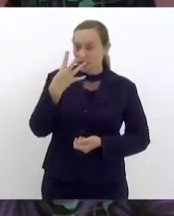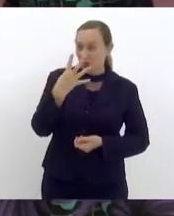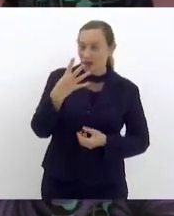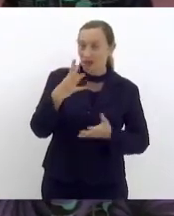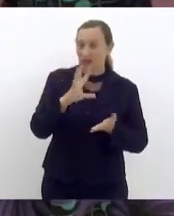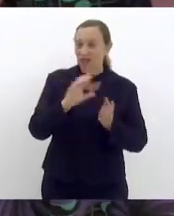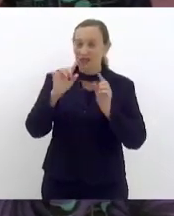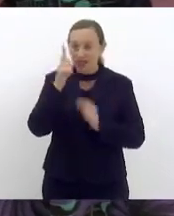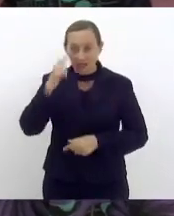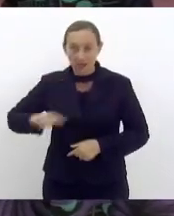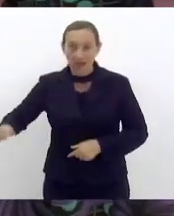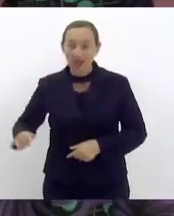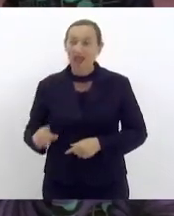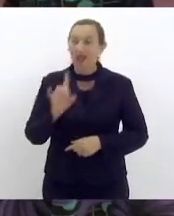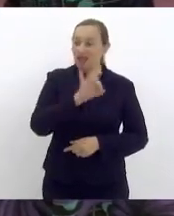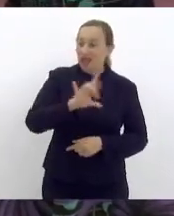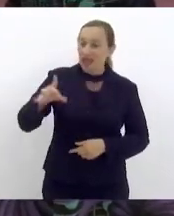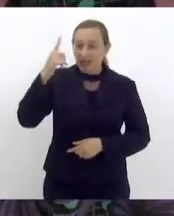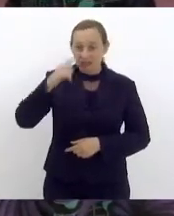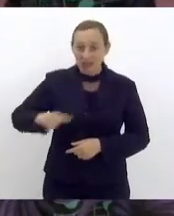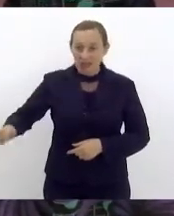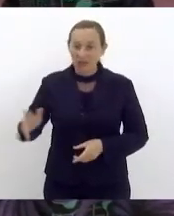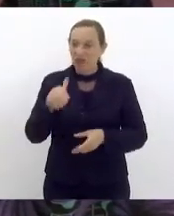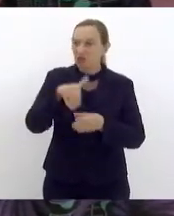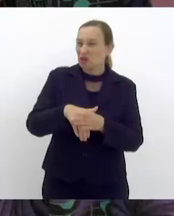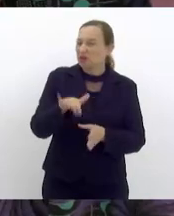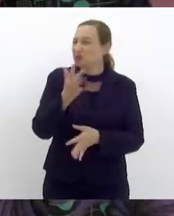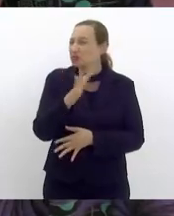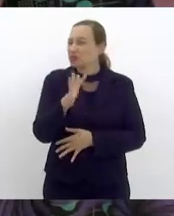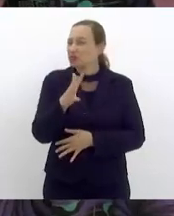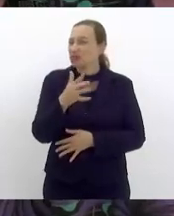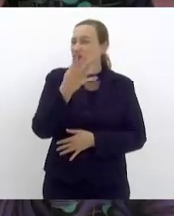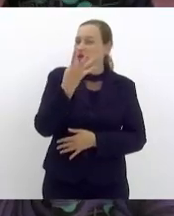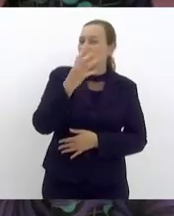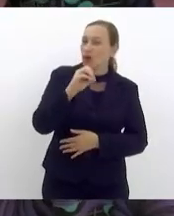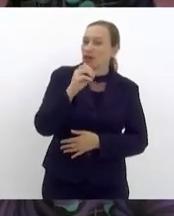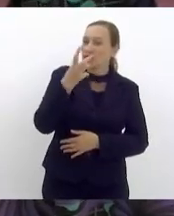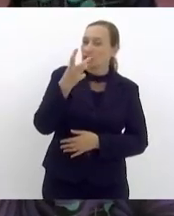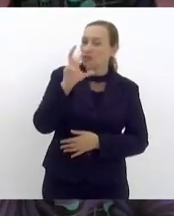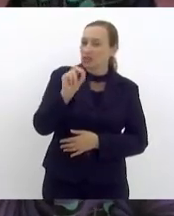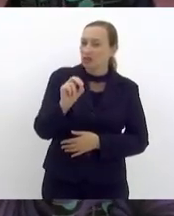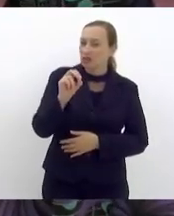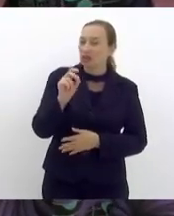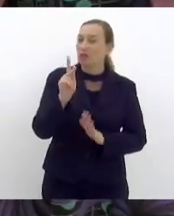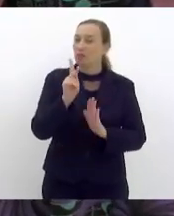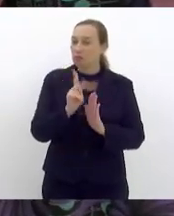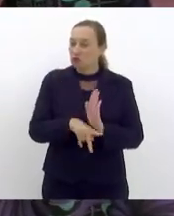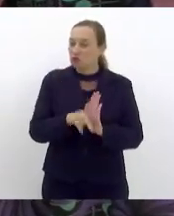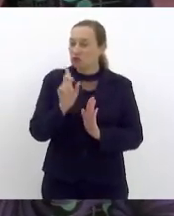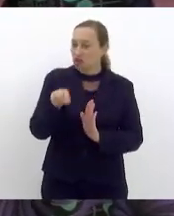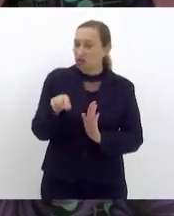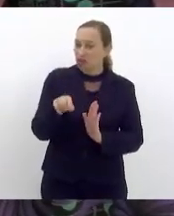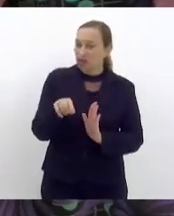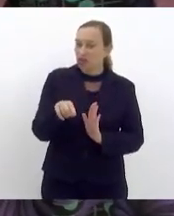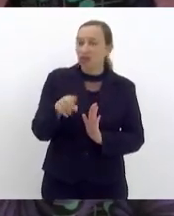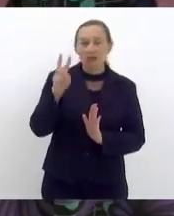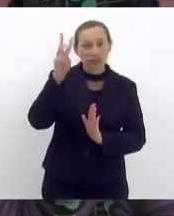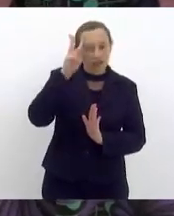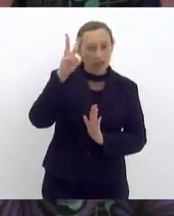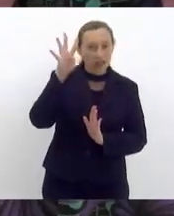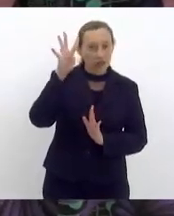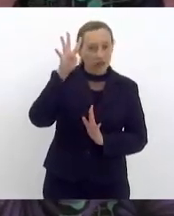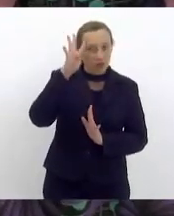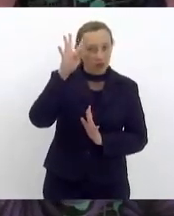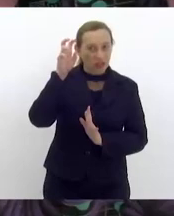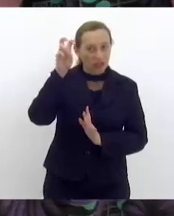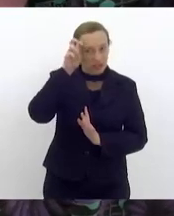é que em cada semana nós voltamos aproximadamente 40 ou 50 projetos né Na terça quarta e